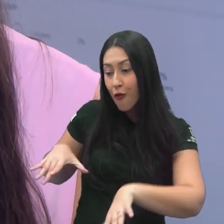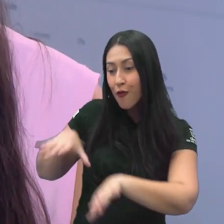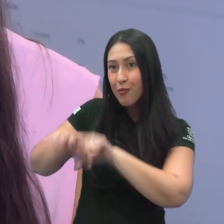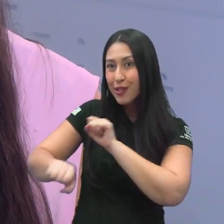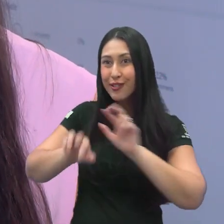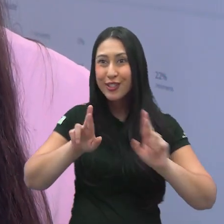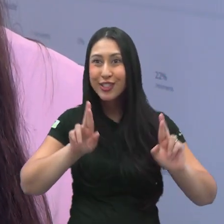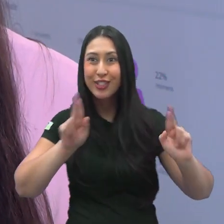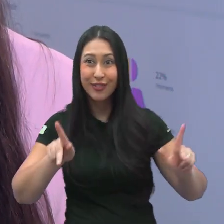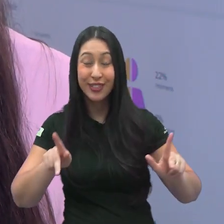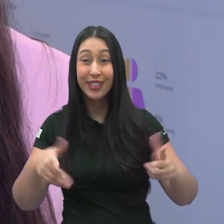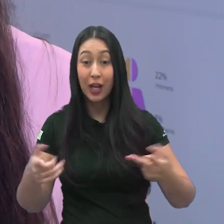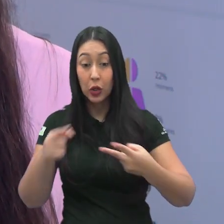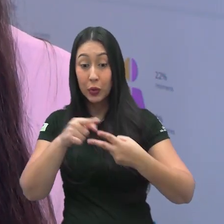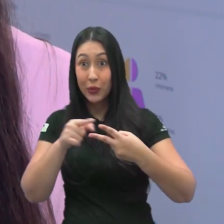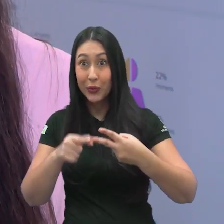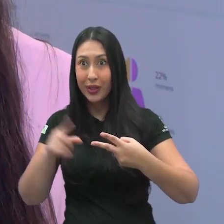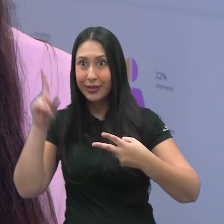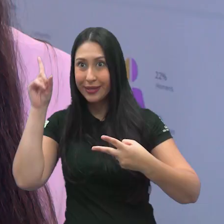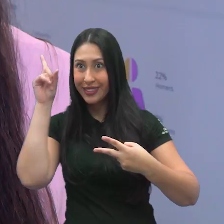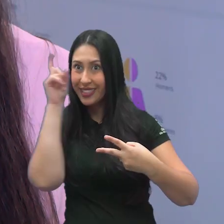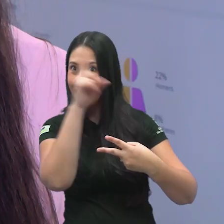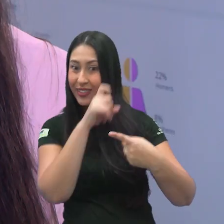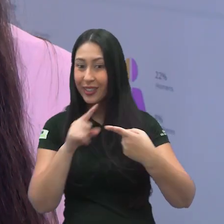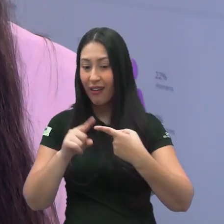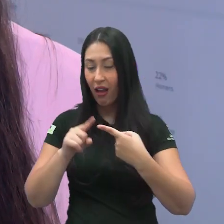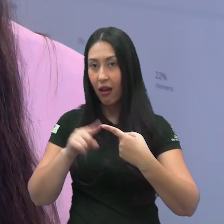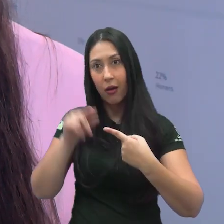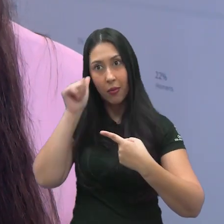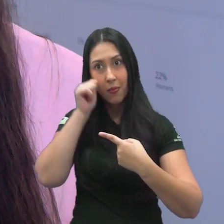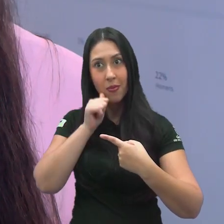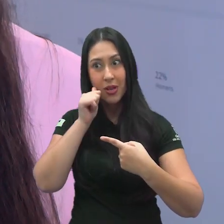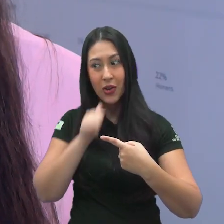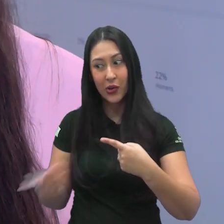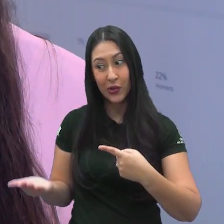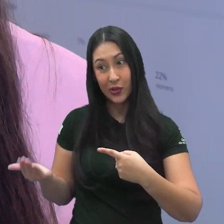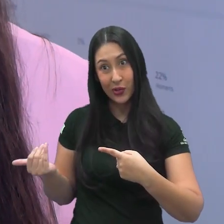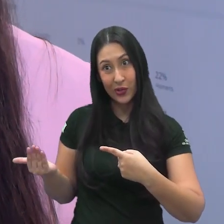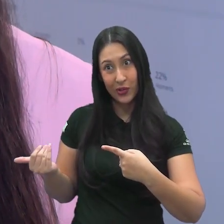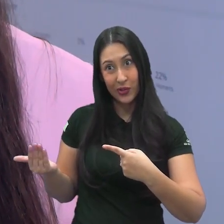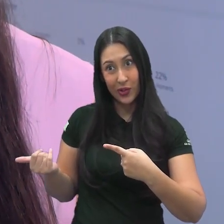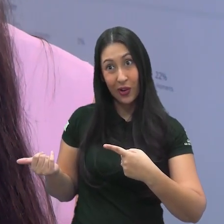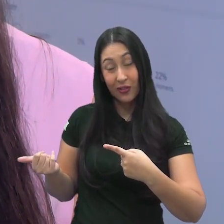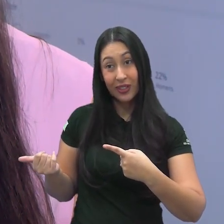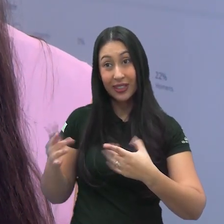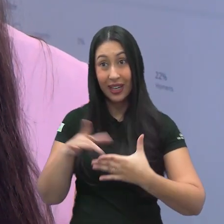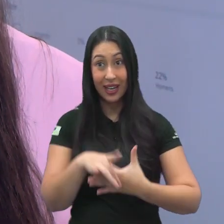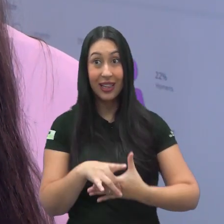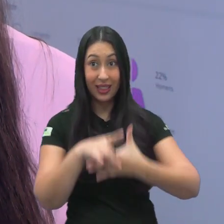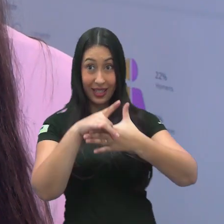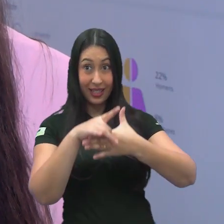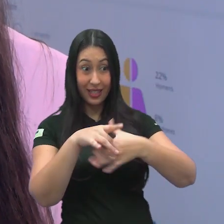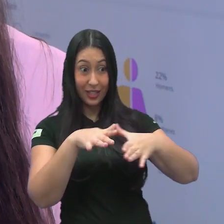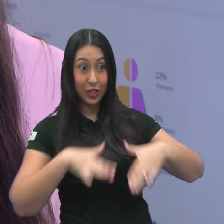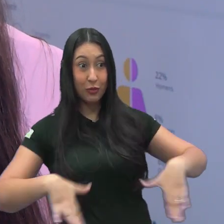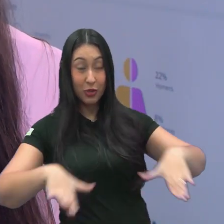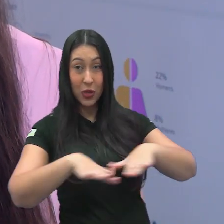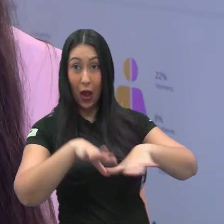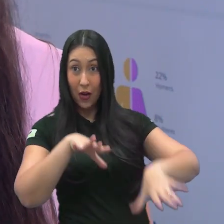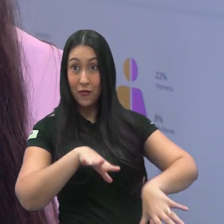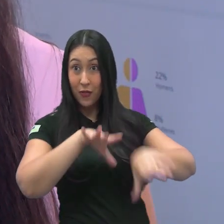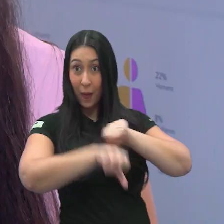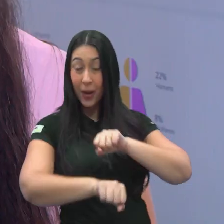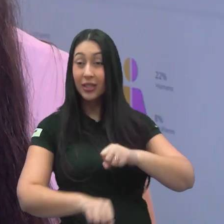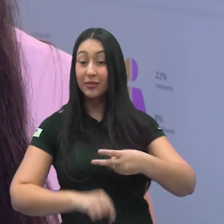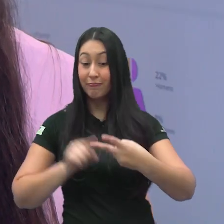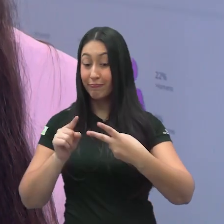eu não sou da área, não sou formada na área, então eu tinha 2 desafios. Sendo mulher nova, para gerenciar pessoas que são